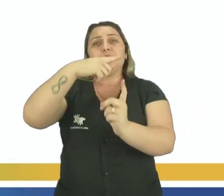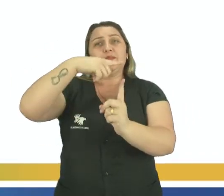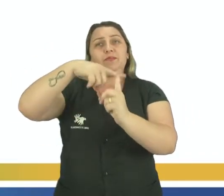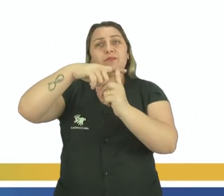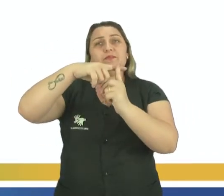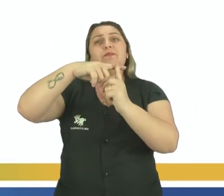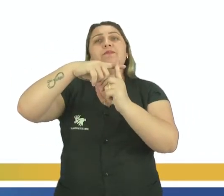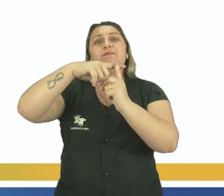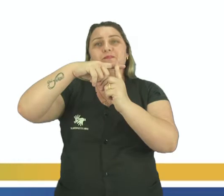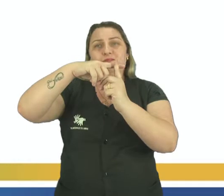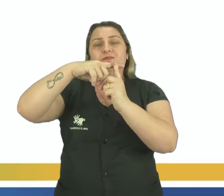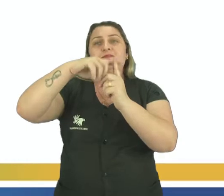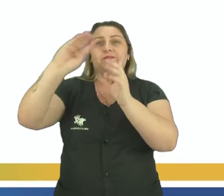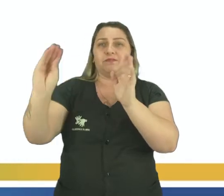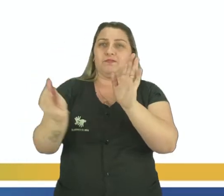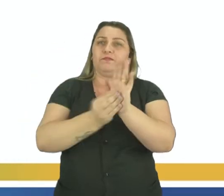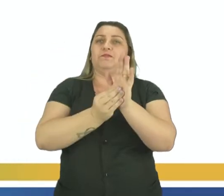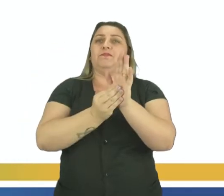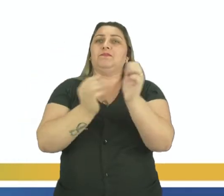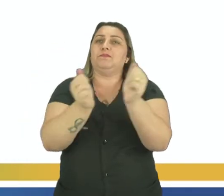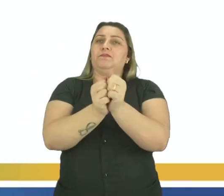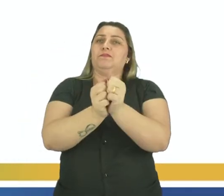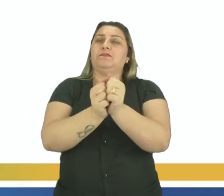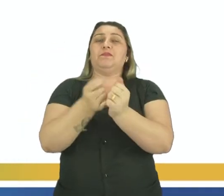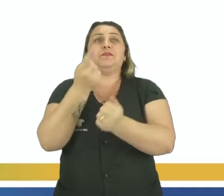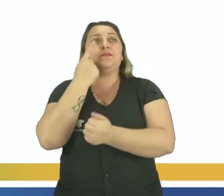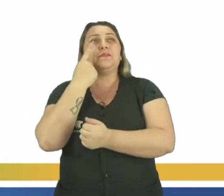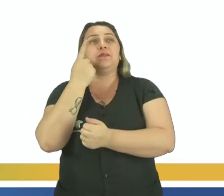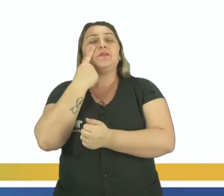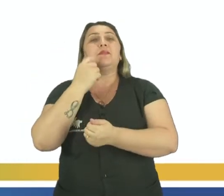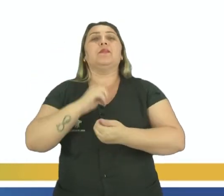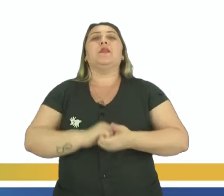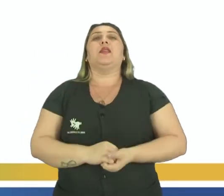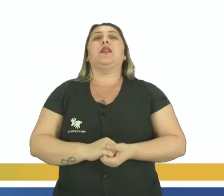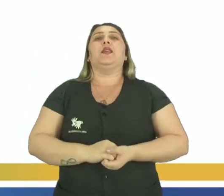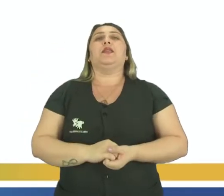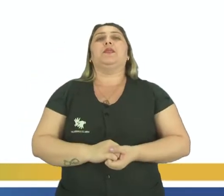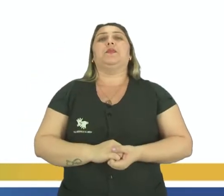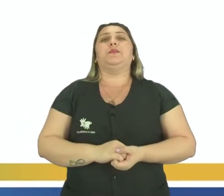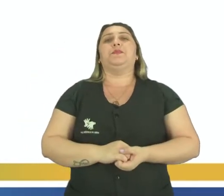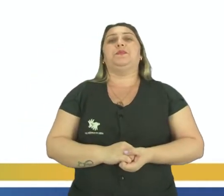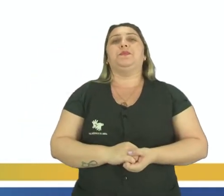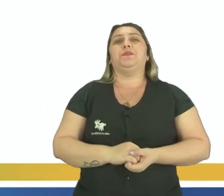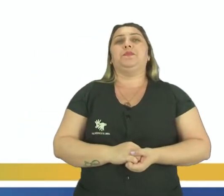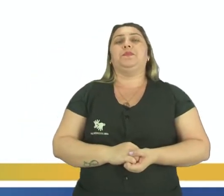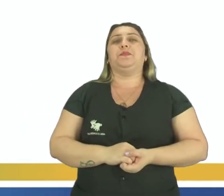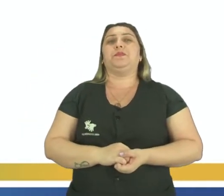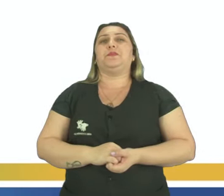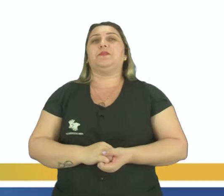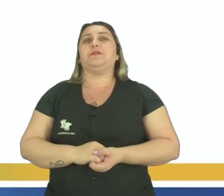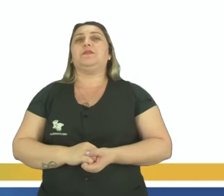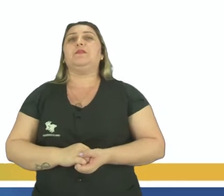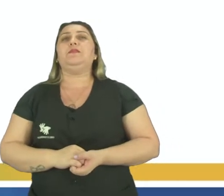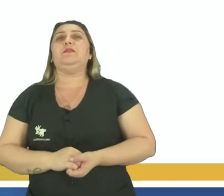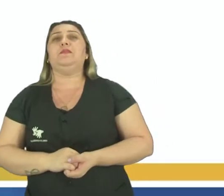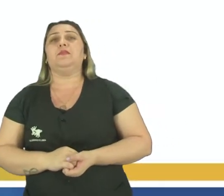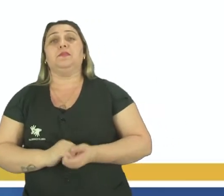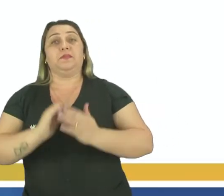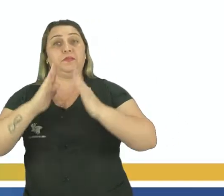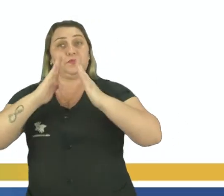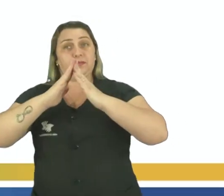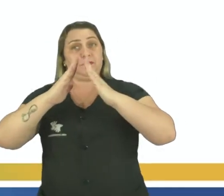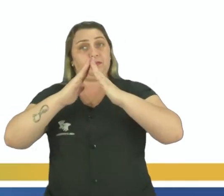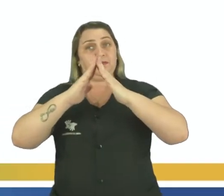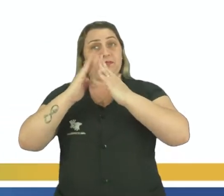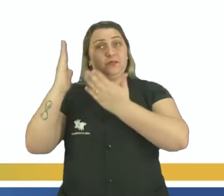que adicionar. E aí, olha só, voltando aqui para a nossa telinha, você vai ver aí uma